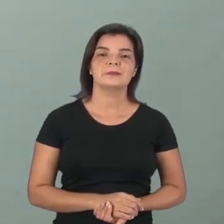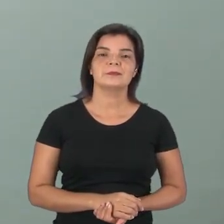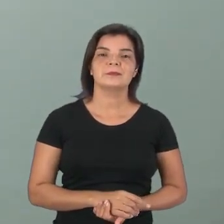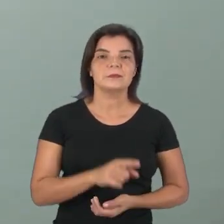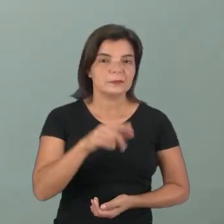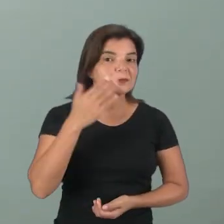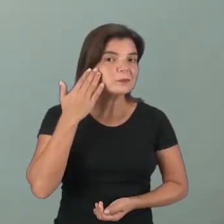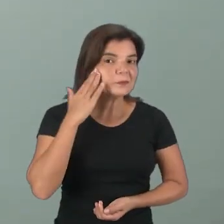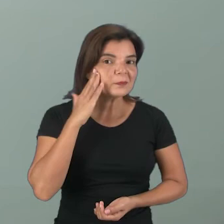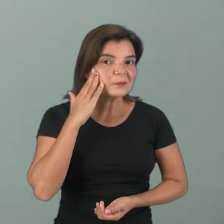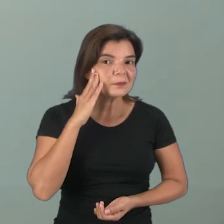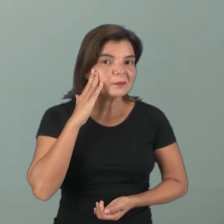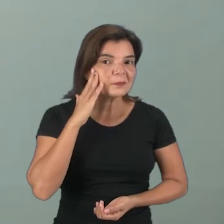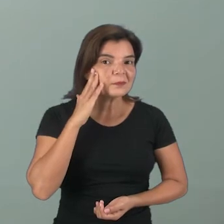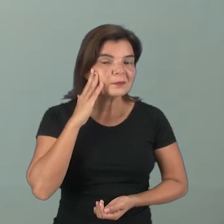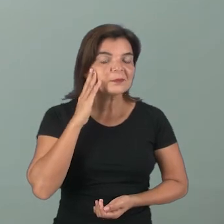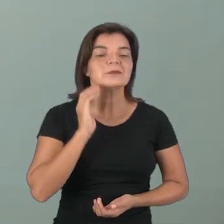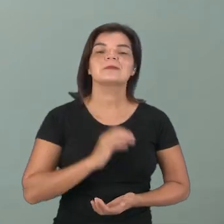Estão compreendendo?